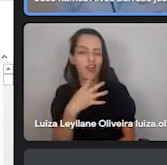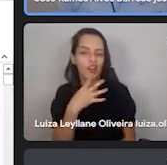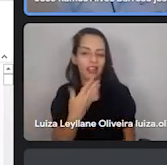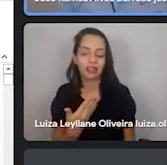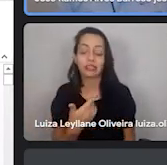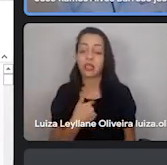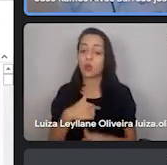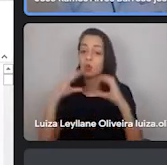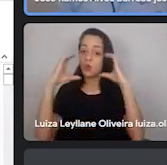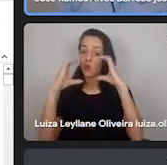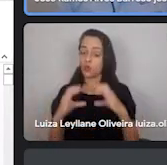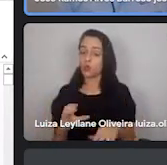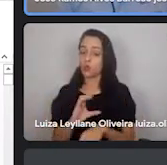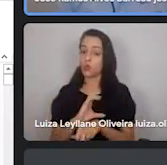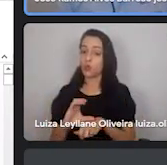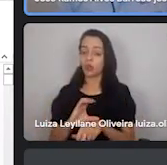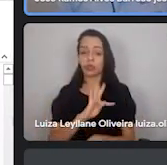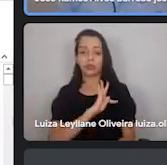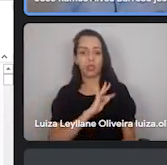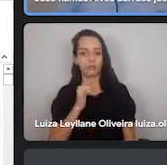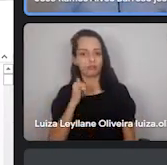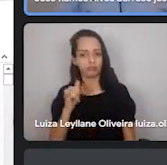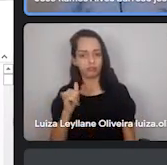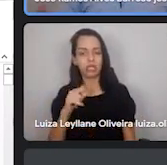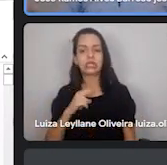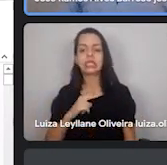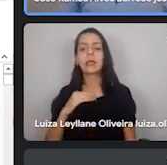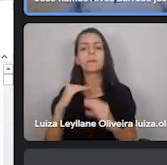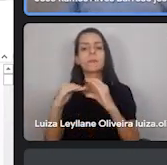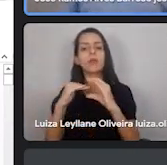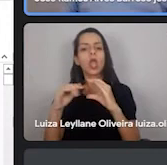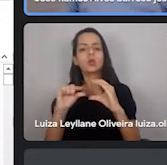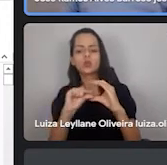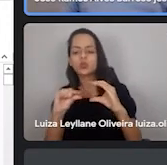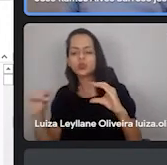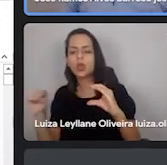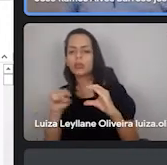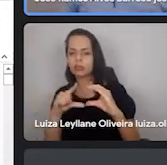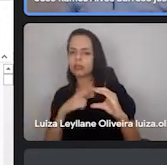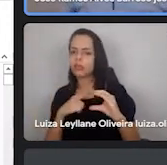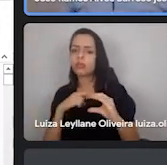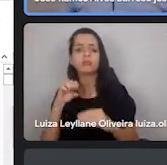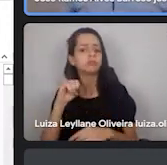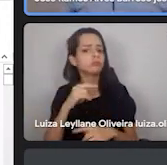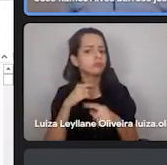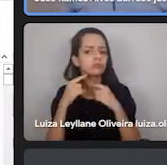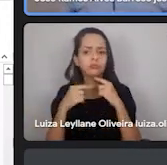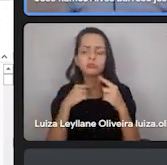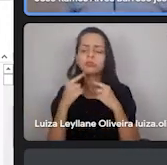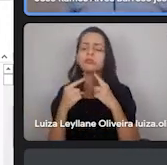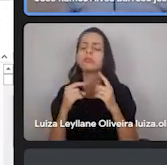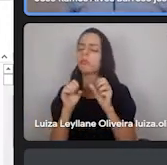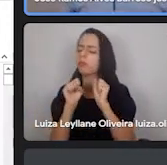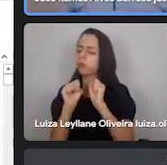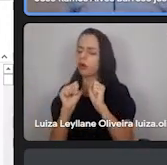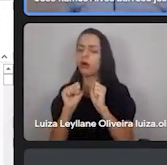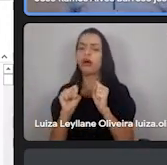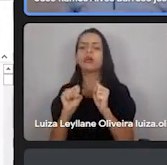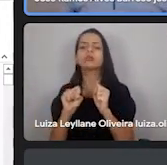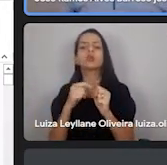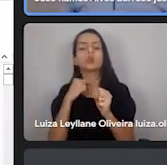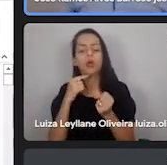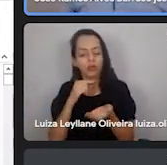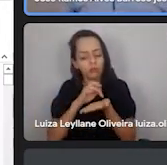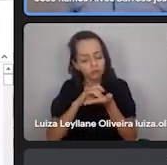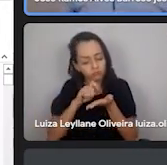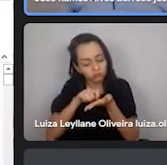eletrotécnica. Tem meu e-mail aí, qualquer dúvida que vocês tiverem, vocês podem anotar e